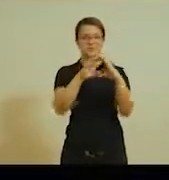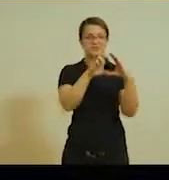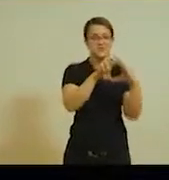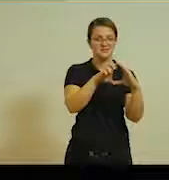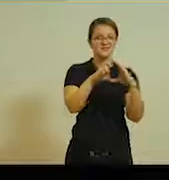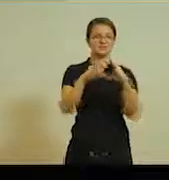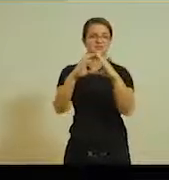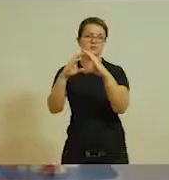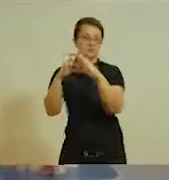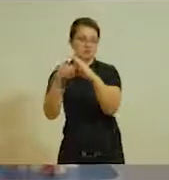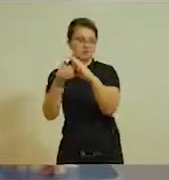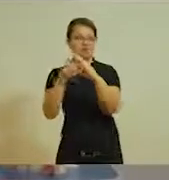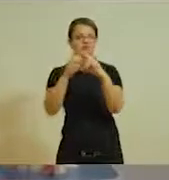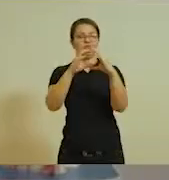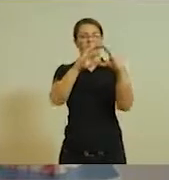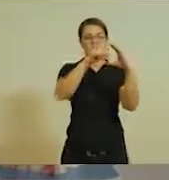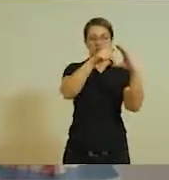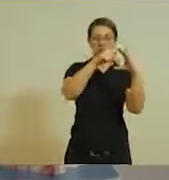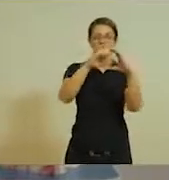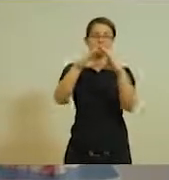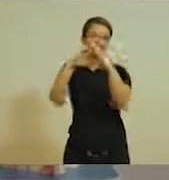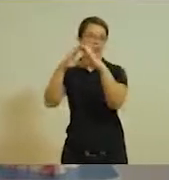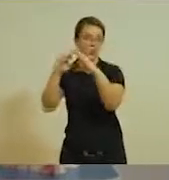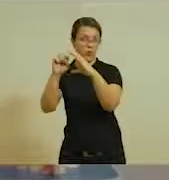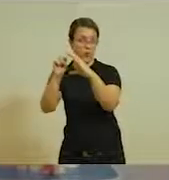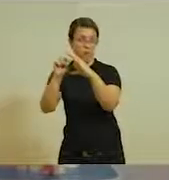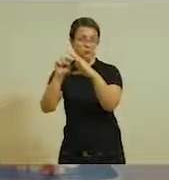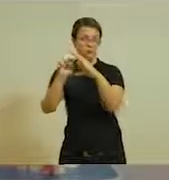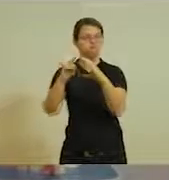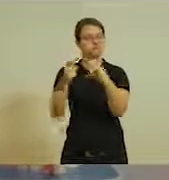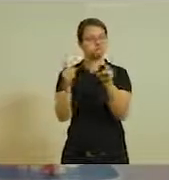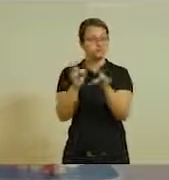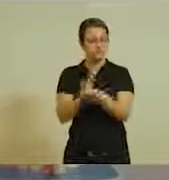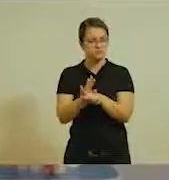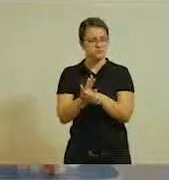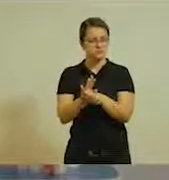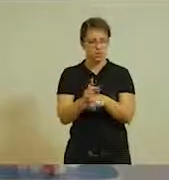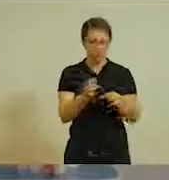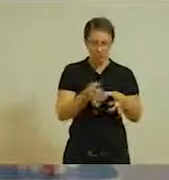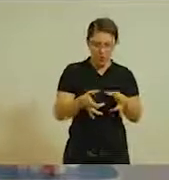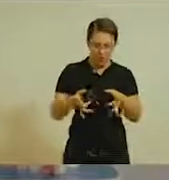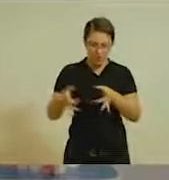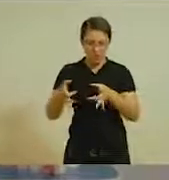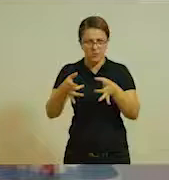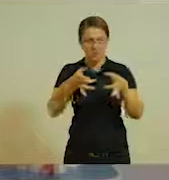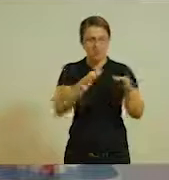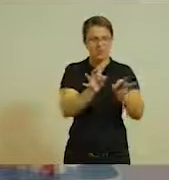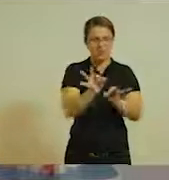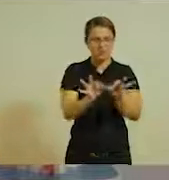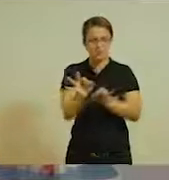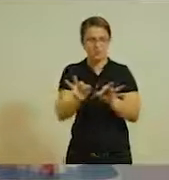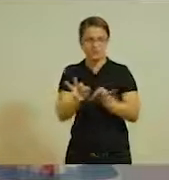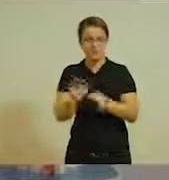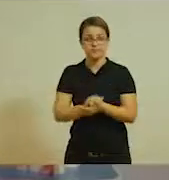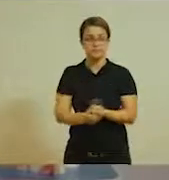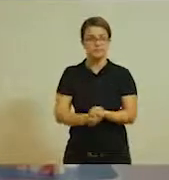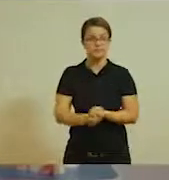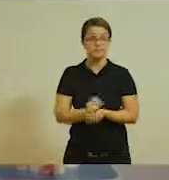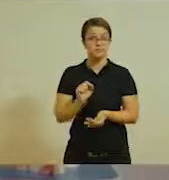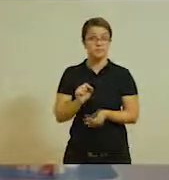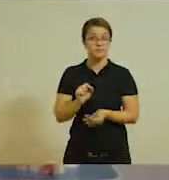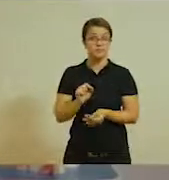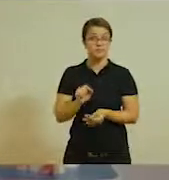Após isso, depois que vocês confeccionaram, vocês coloquem os números, coloquem no chão. Vocês vão arrumar